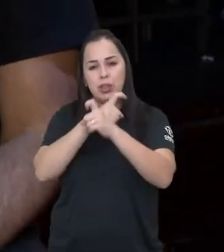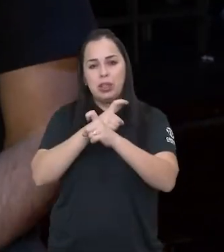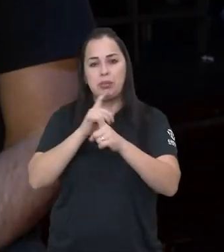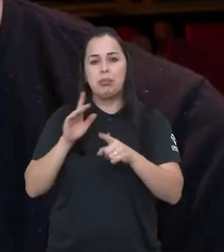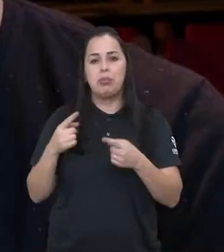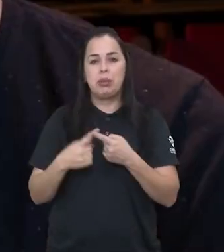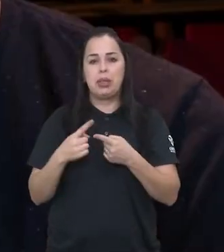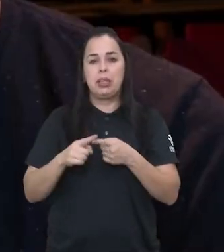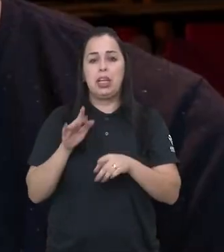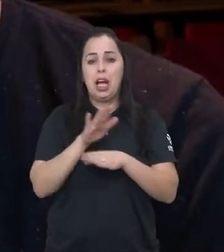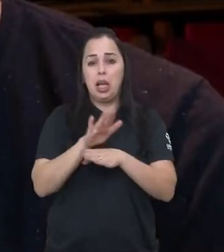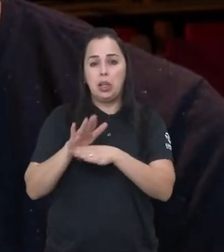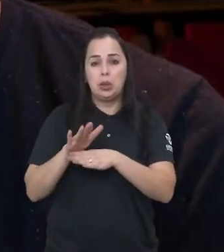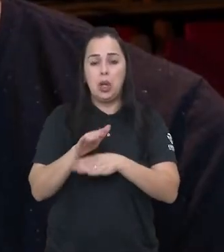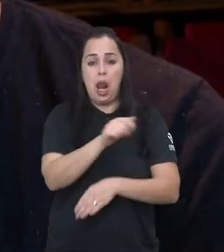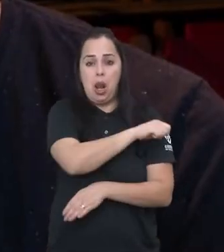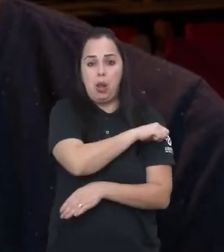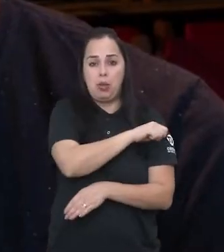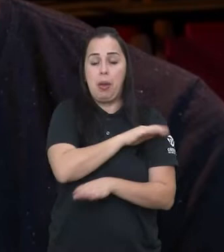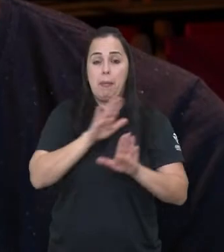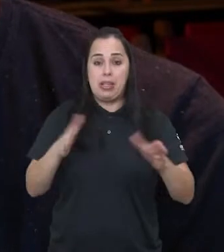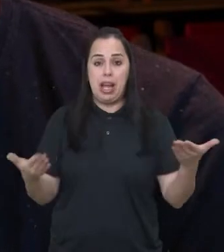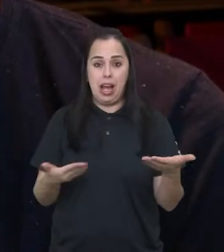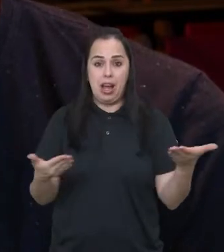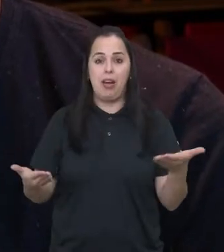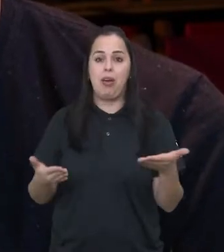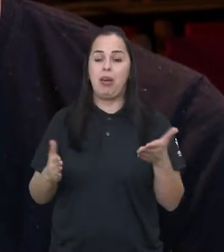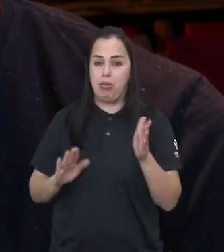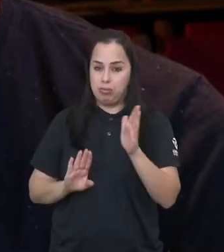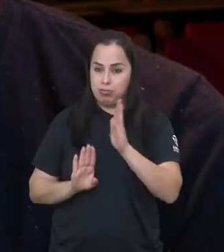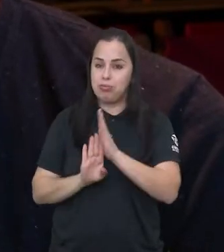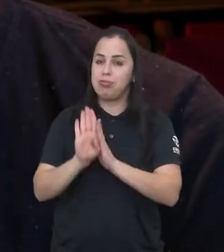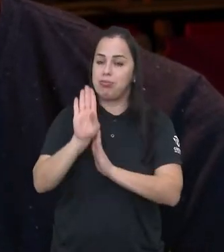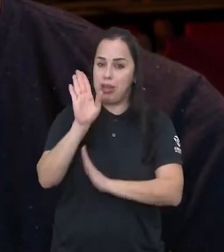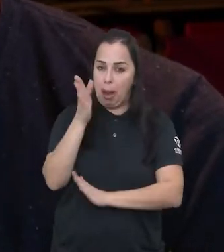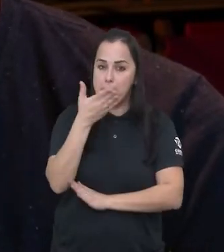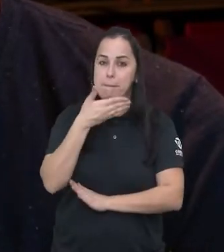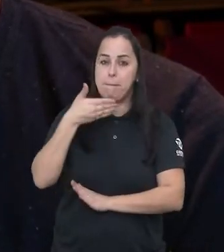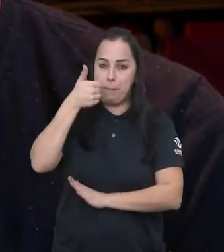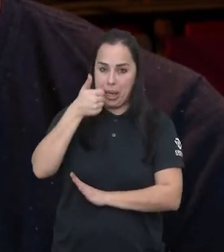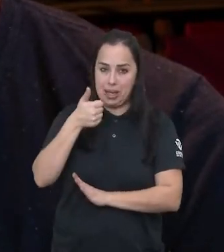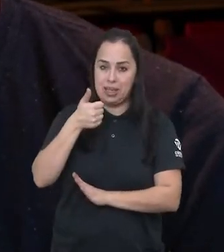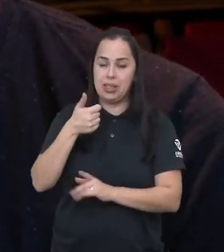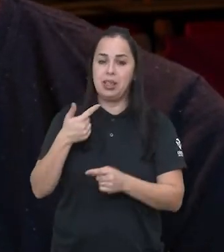novos alunos. A situação começou a melhorar há pouco tempo, com o fim de algumas